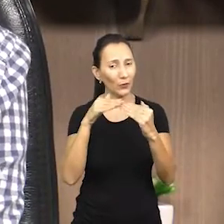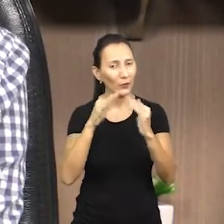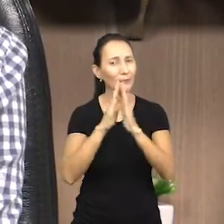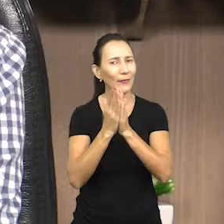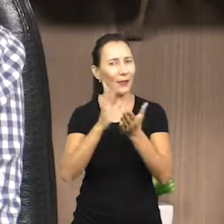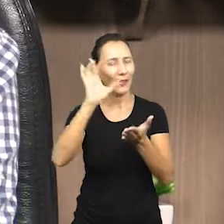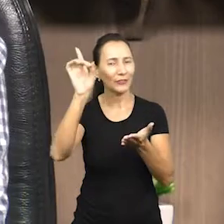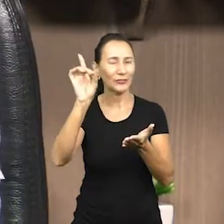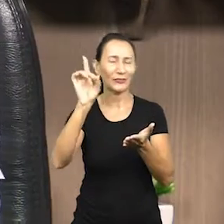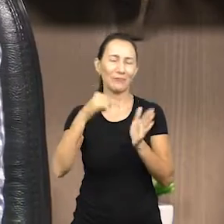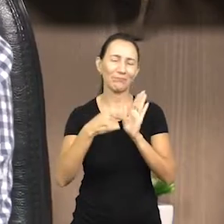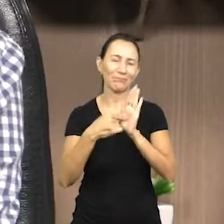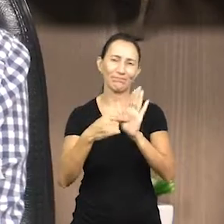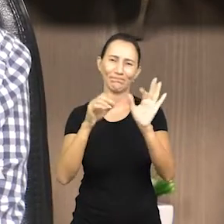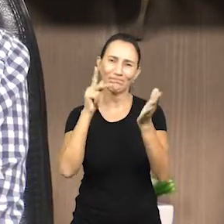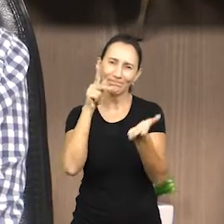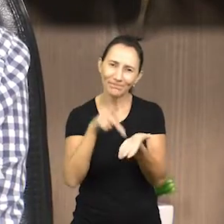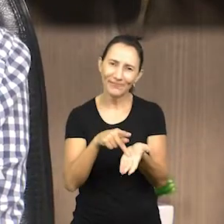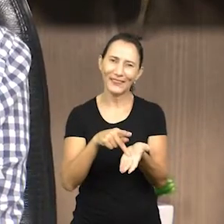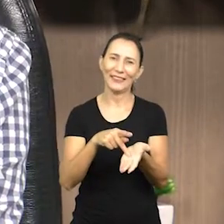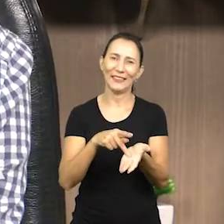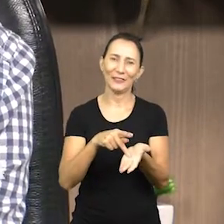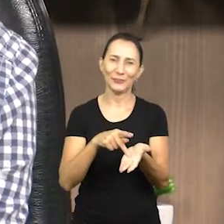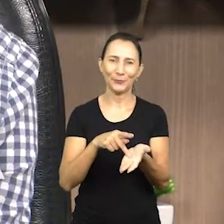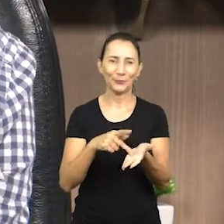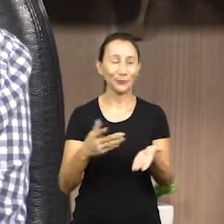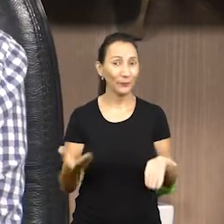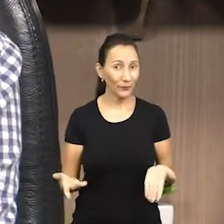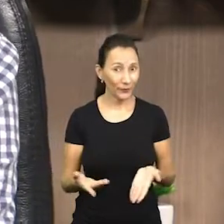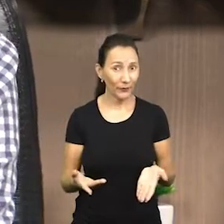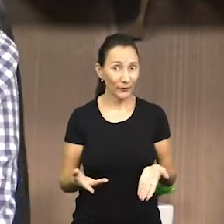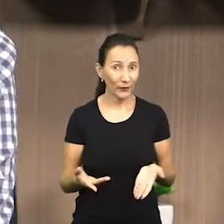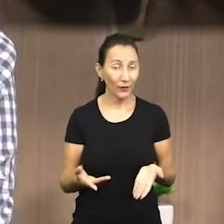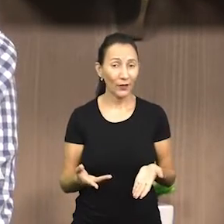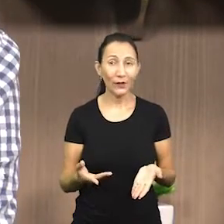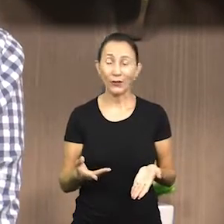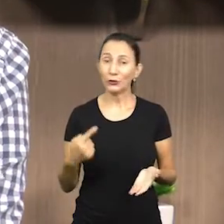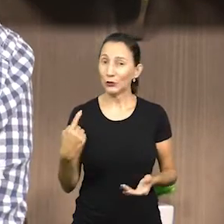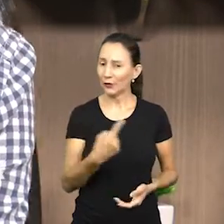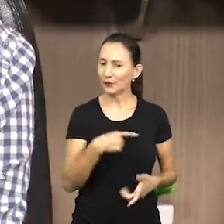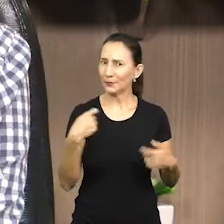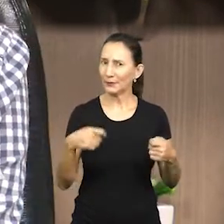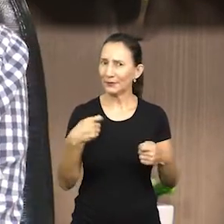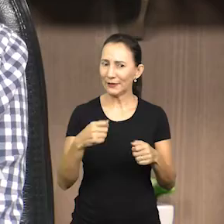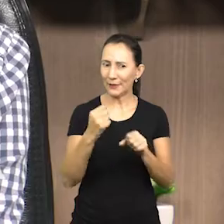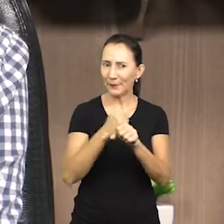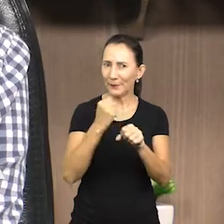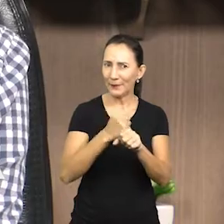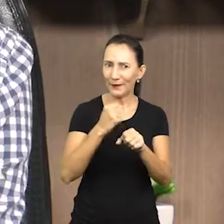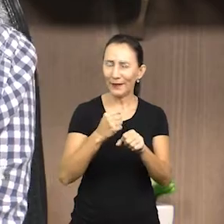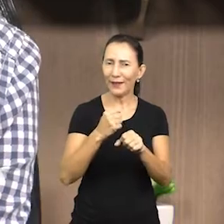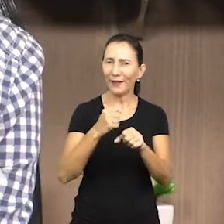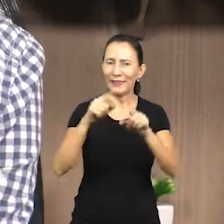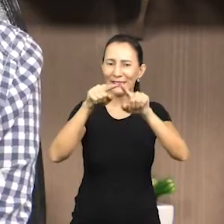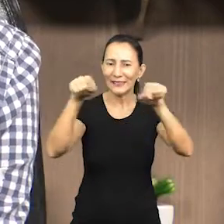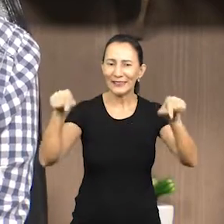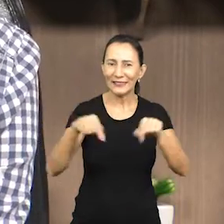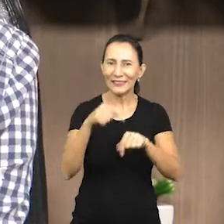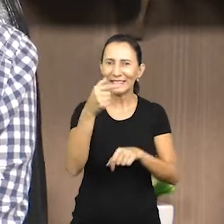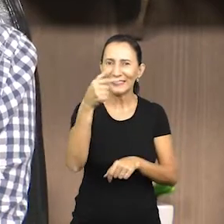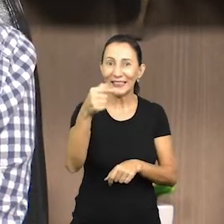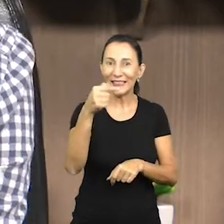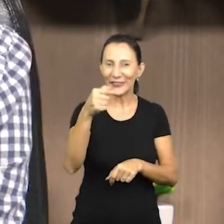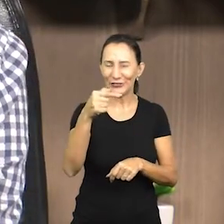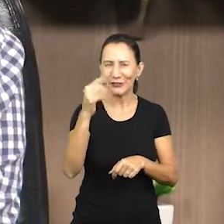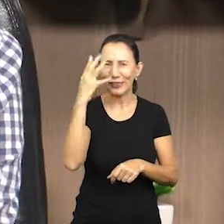está na Bíblia Sagrada. Deus abençoe vocês. Olha as matrículas, tivemos que fazer mais 7 salas amplas,